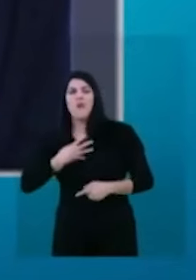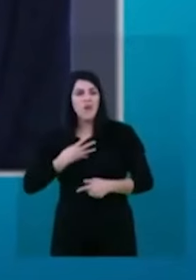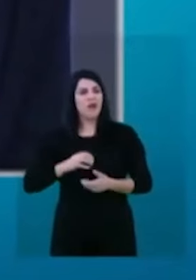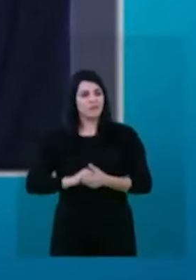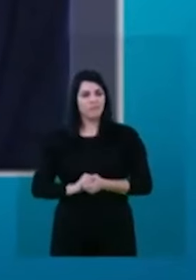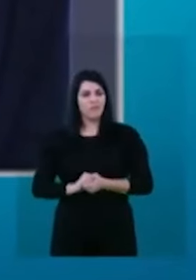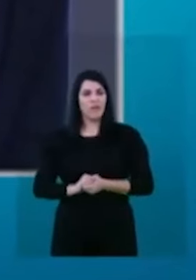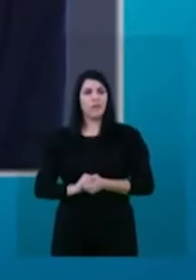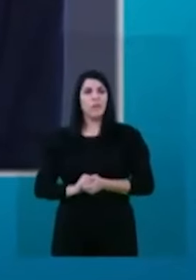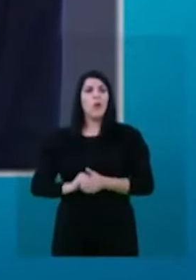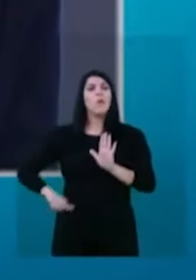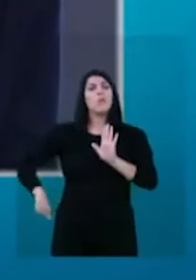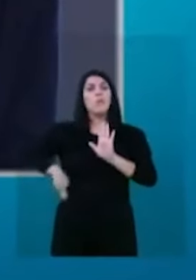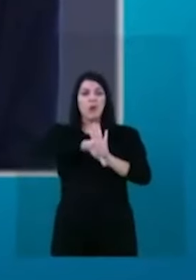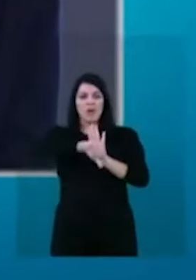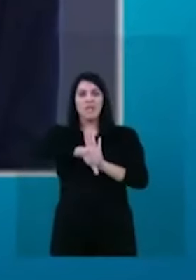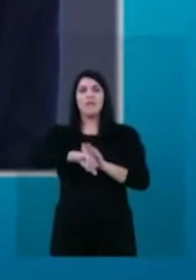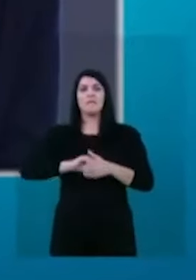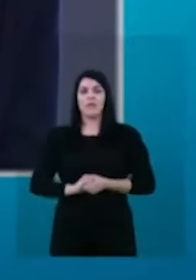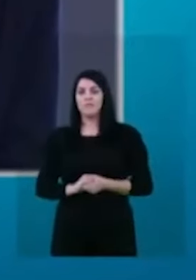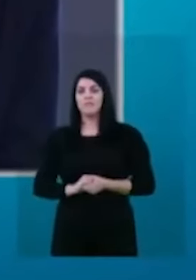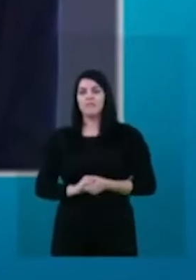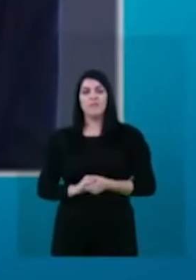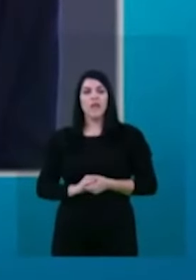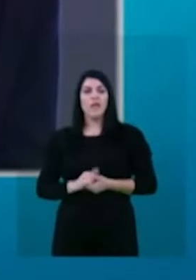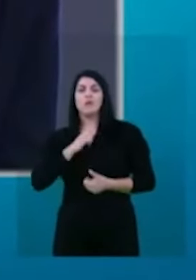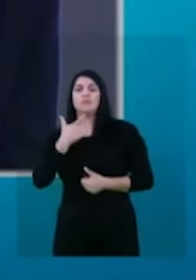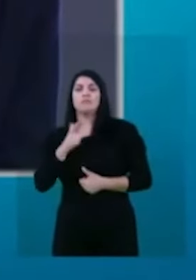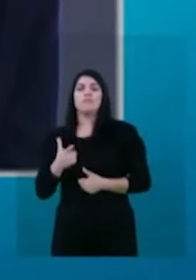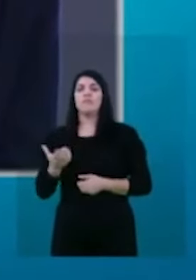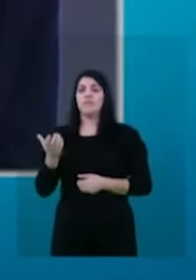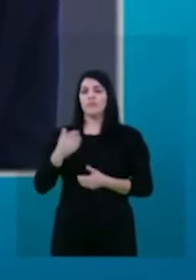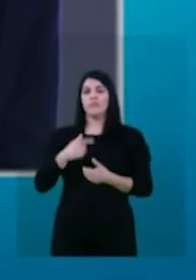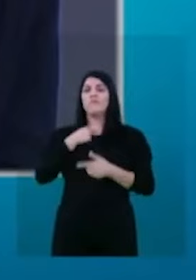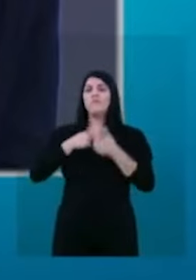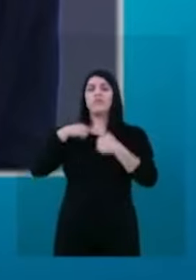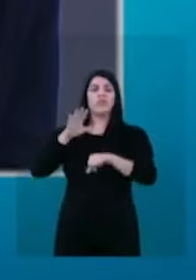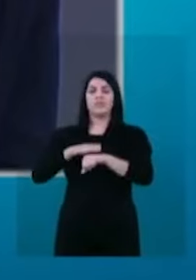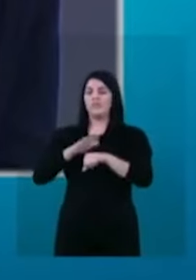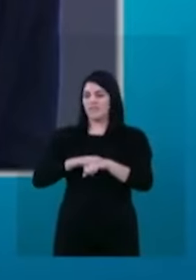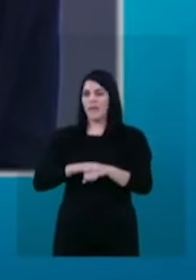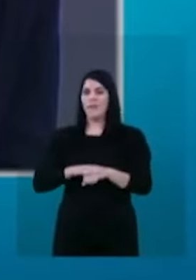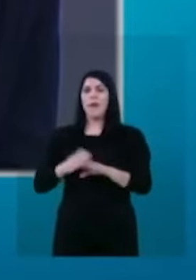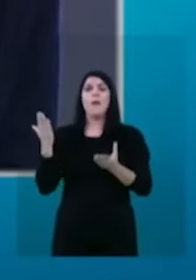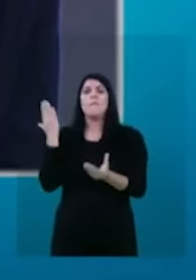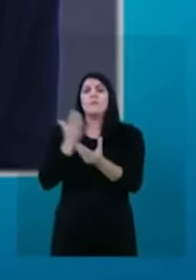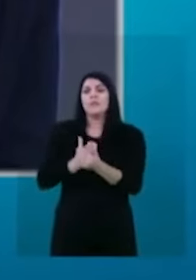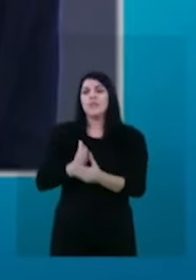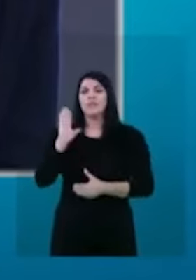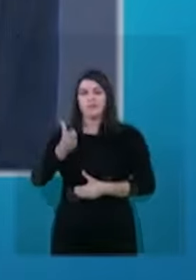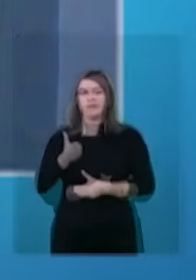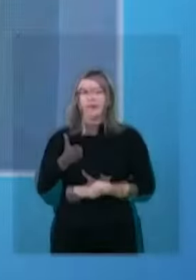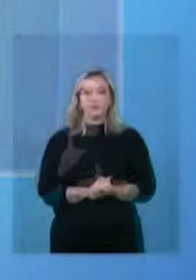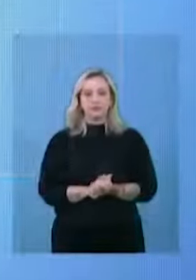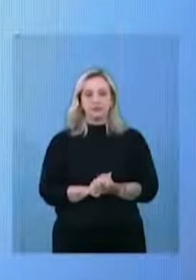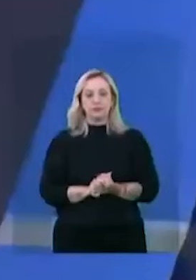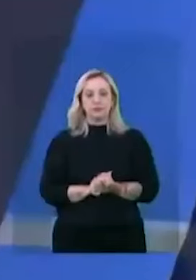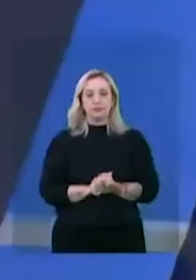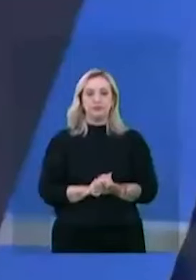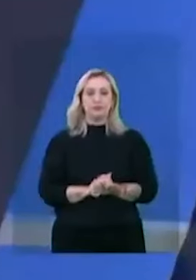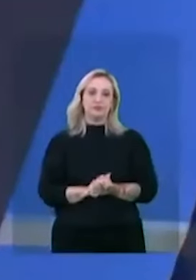crime ediondo que eu nem passei perto de cometer um processo que Sen já está aquado